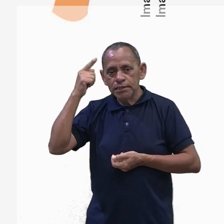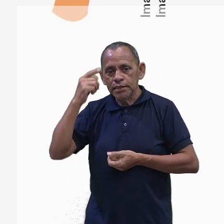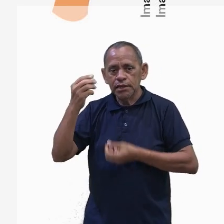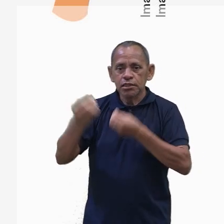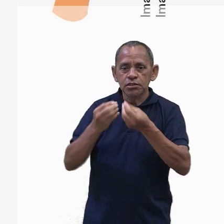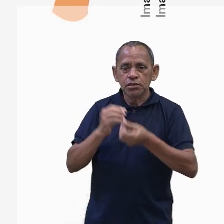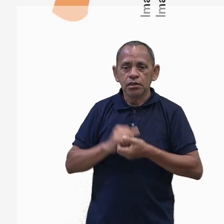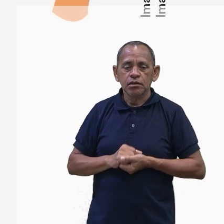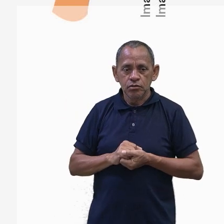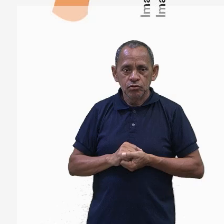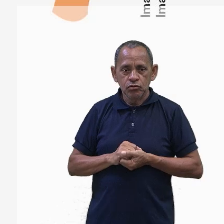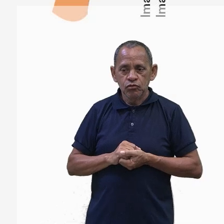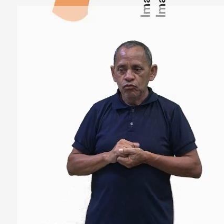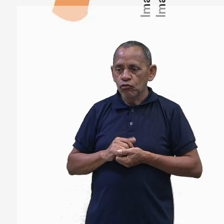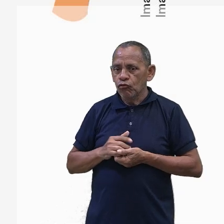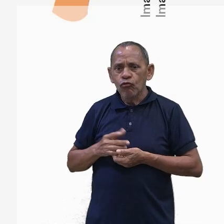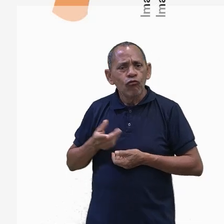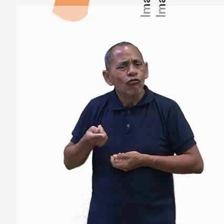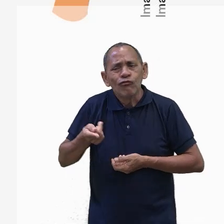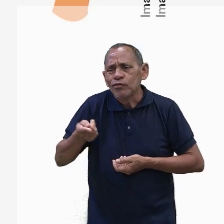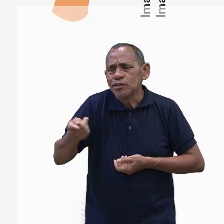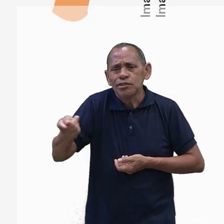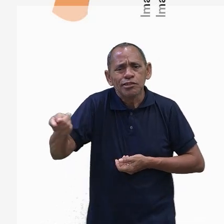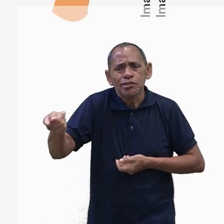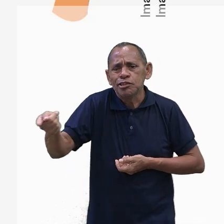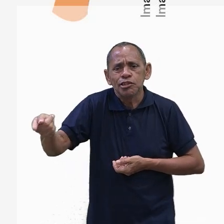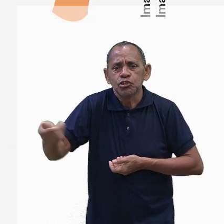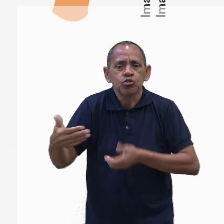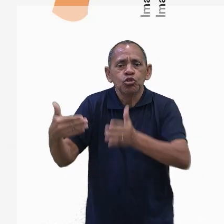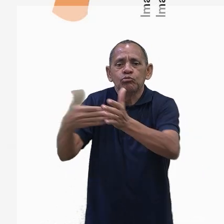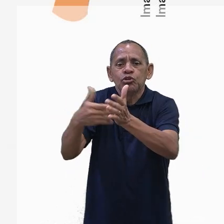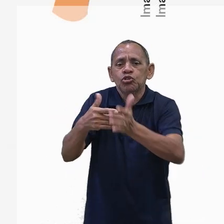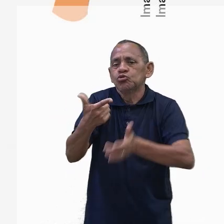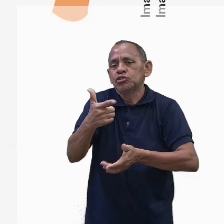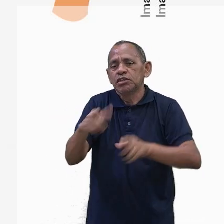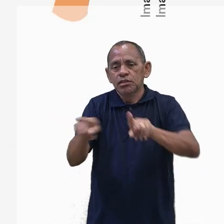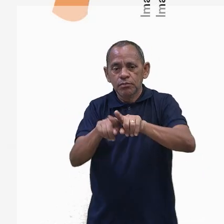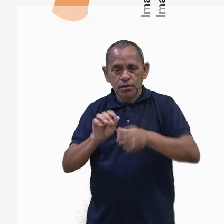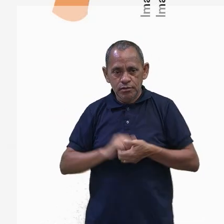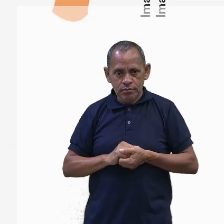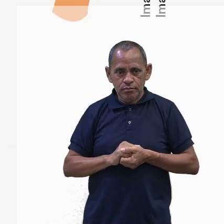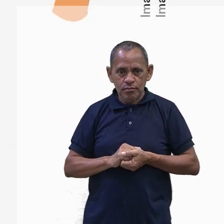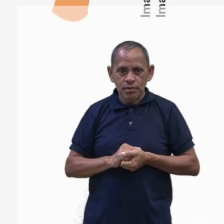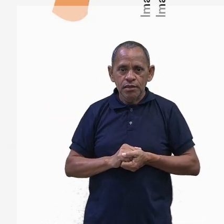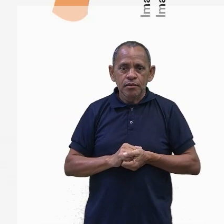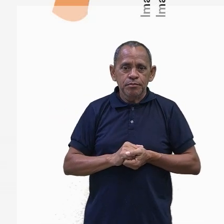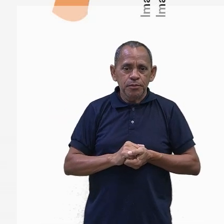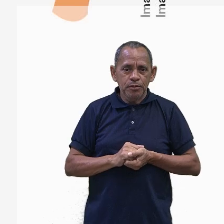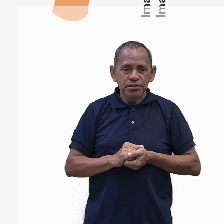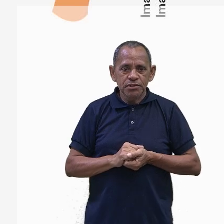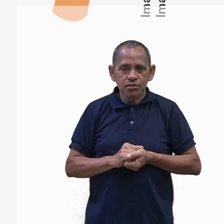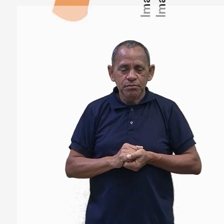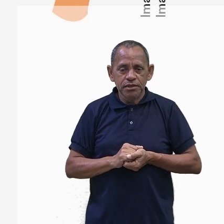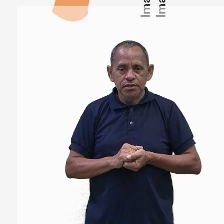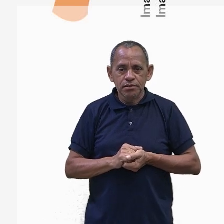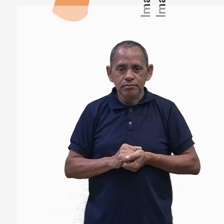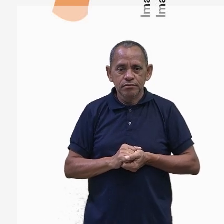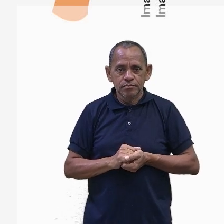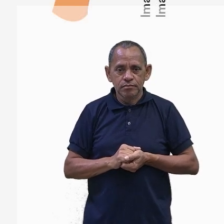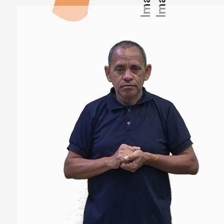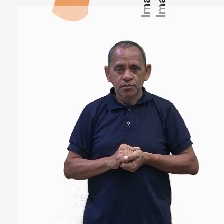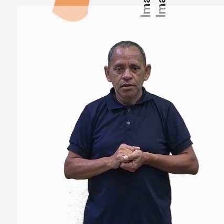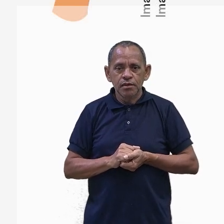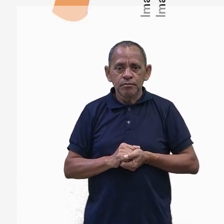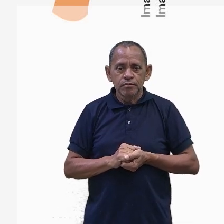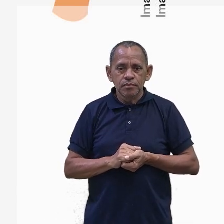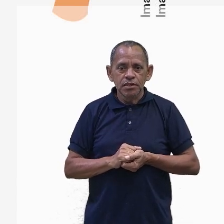infinito, ilimitado. Anaxímandro dizia que o mestre dele, ele foi muito bem, mas ele pecou em algo conceitual, que